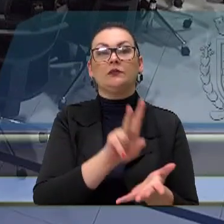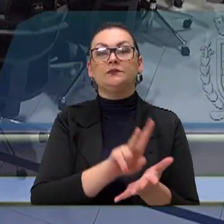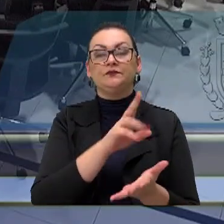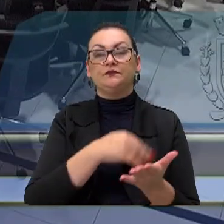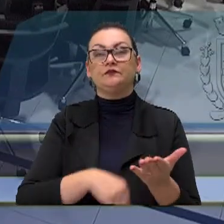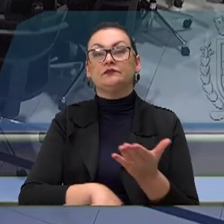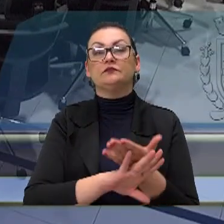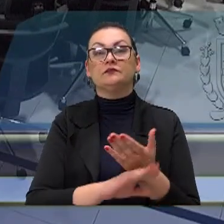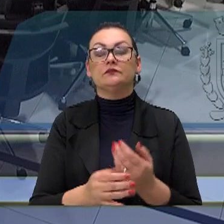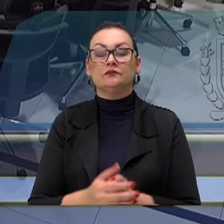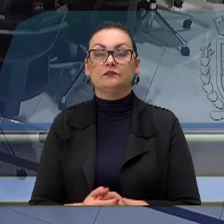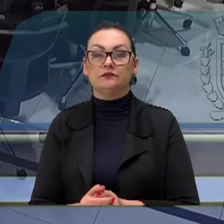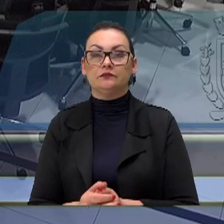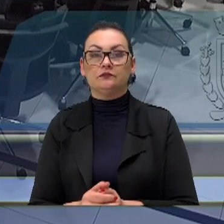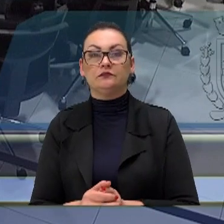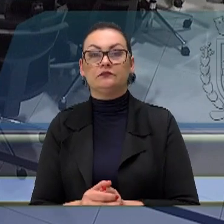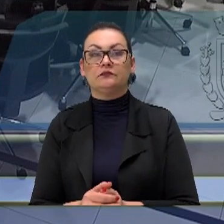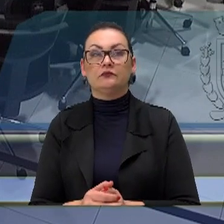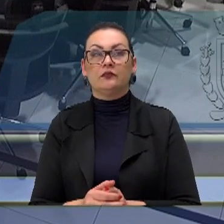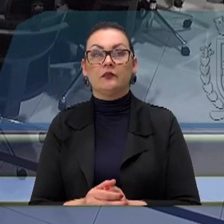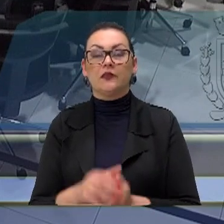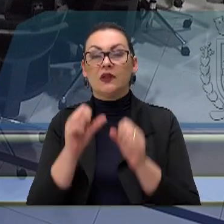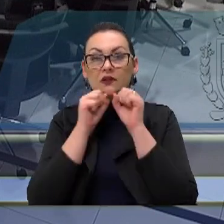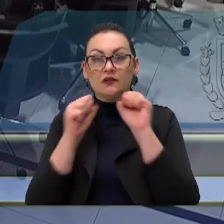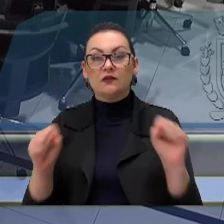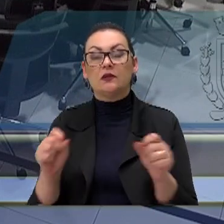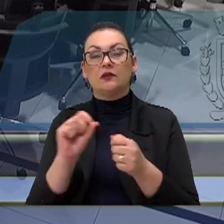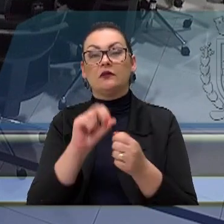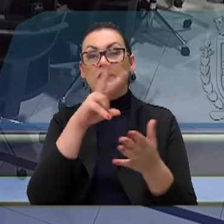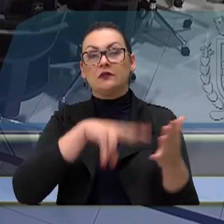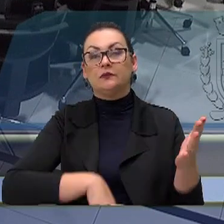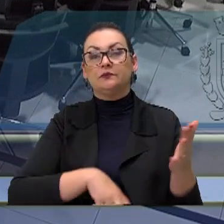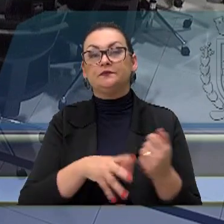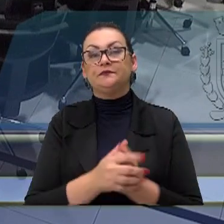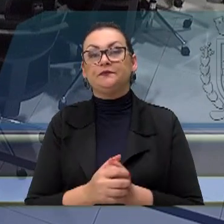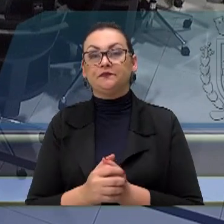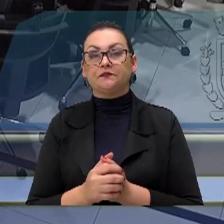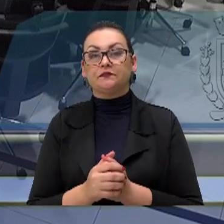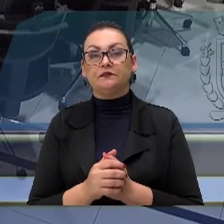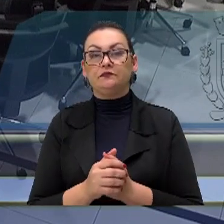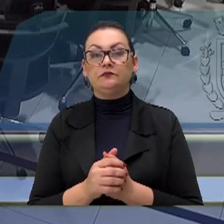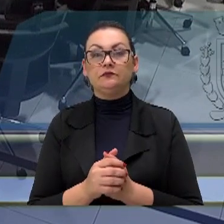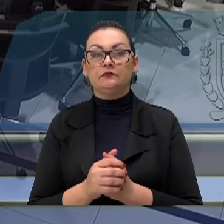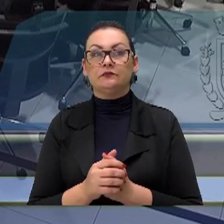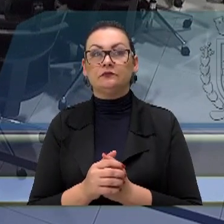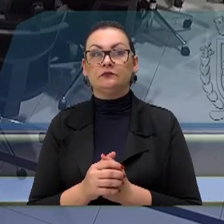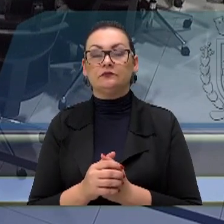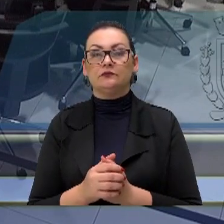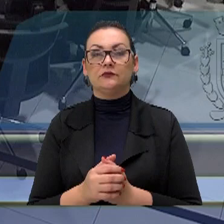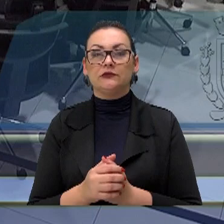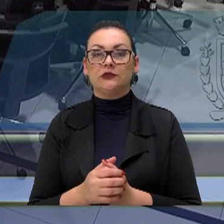Aprovado por unanimidade. Peço ao secretário Licério que faça a leitura.